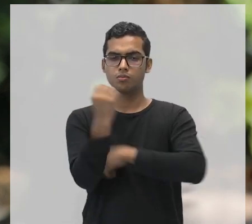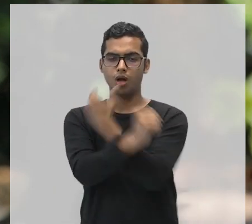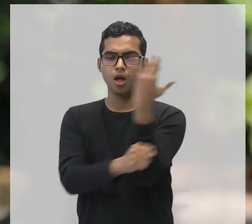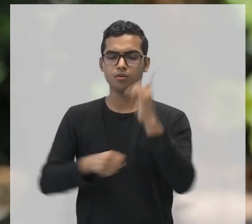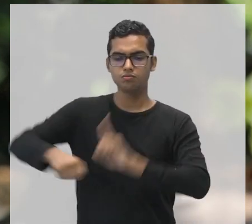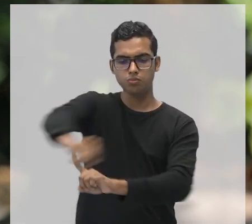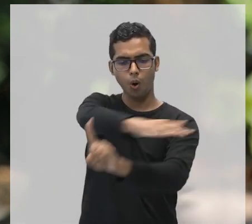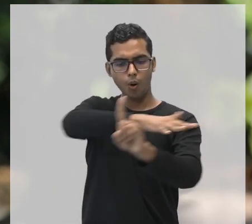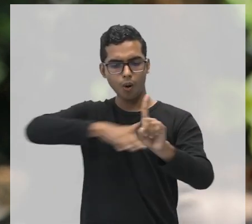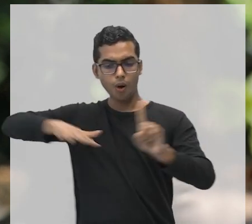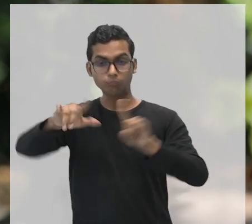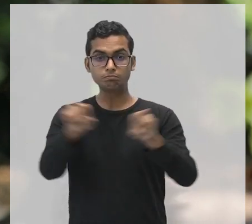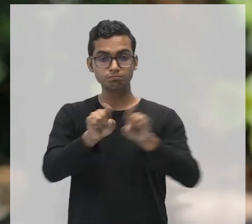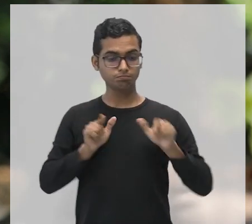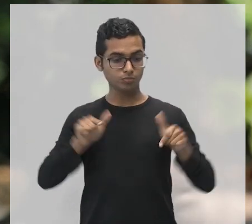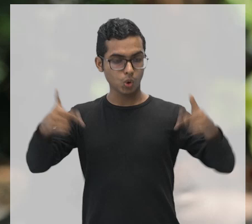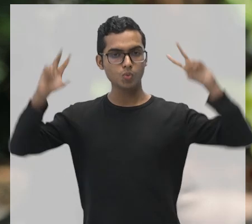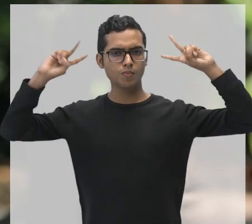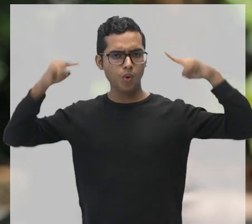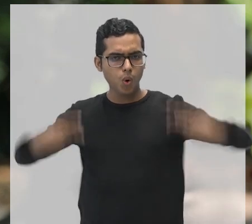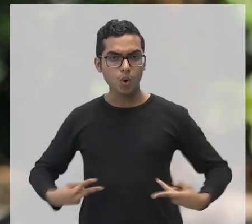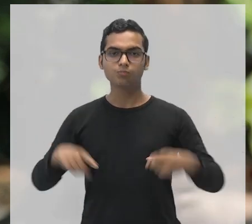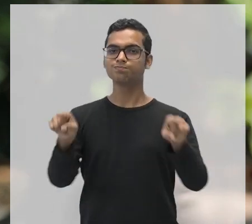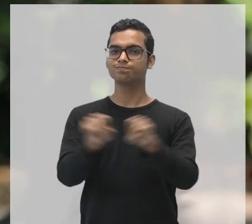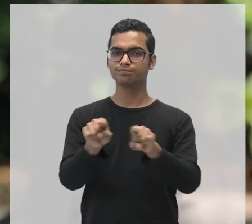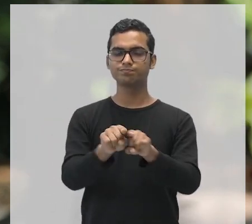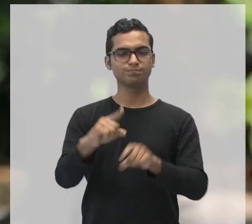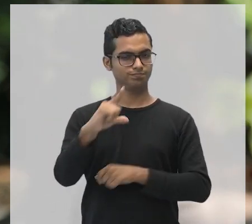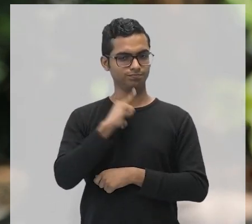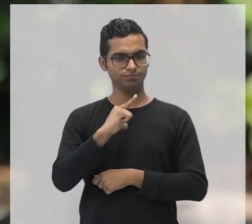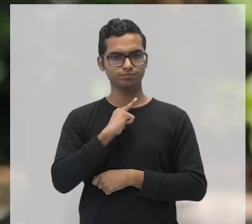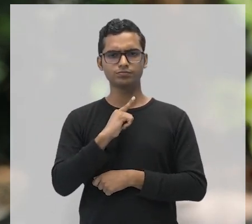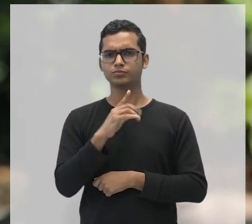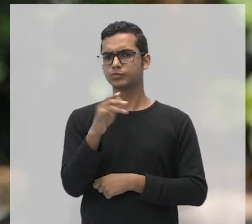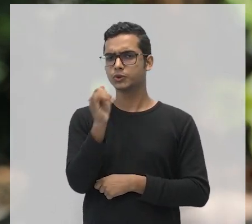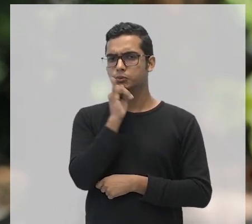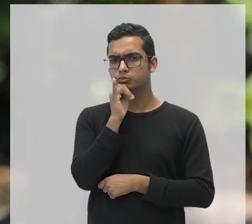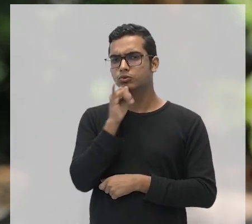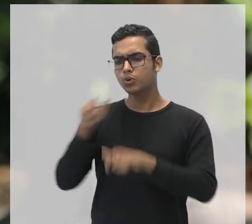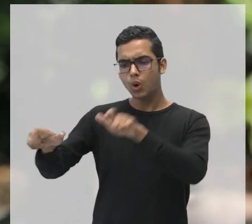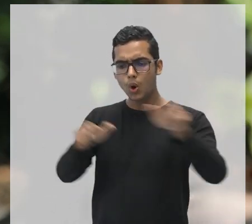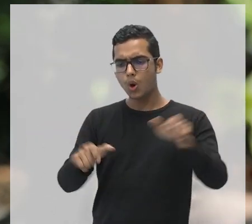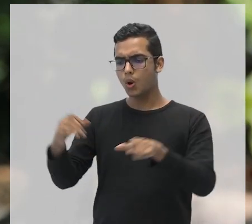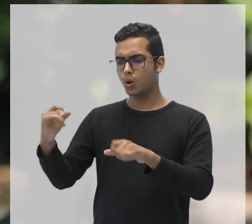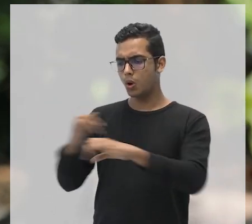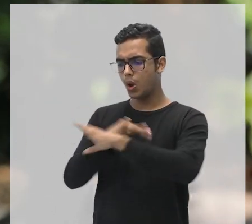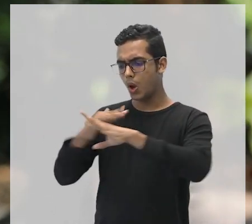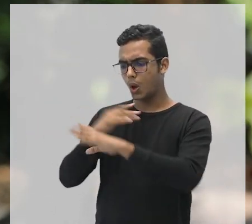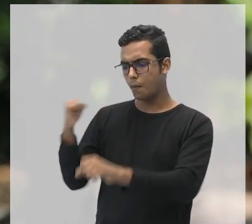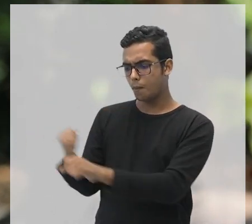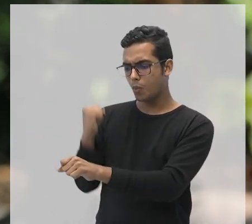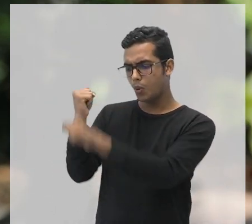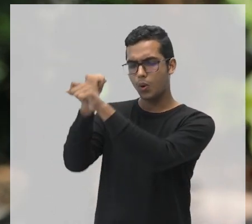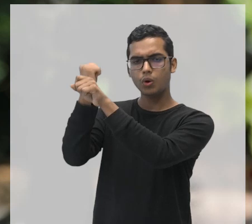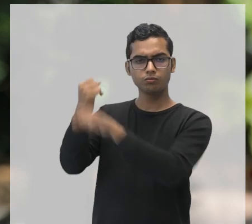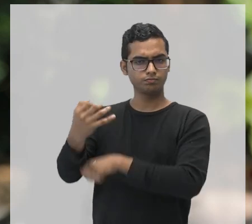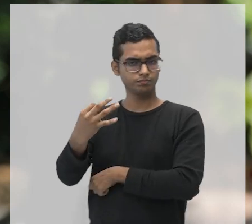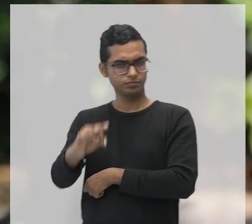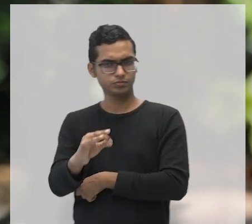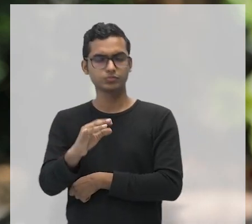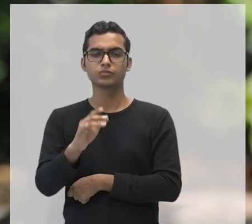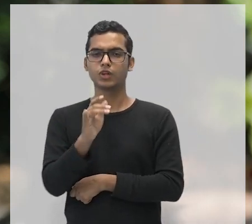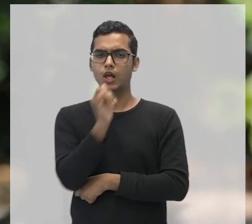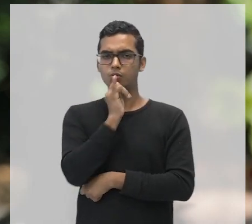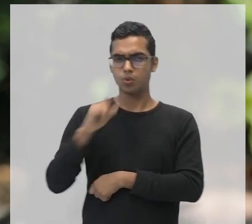as intervenções humanas, as benfeitorias humanas, como os ambientes construídos, por exemplo. Nós, o